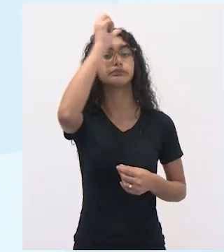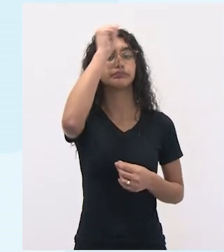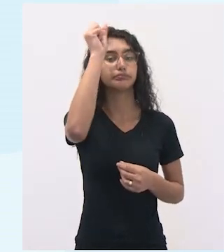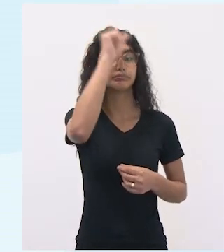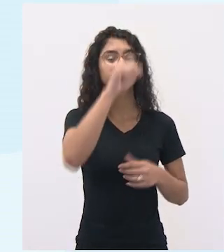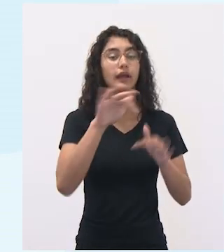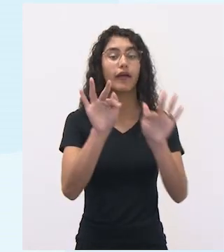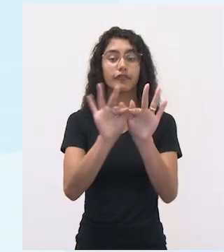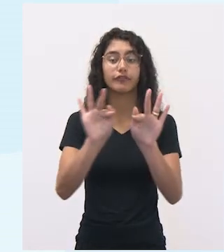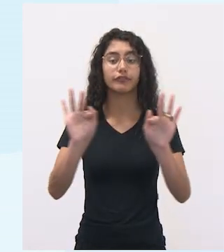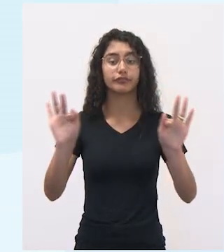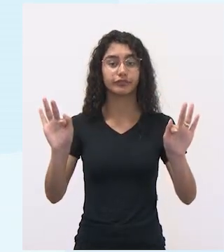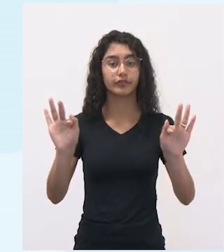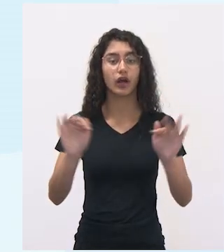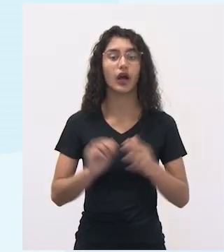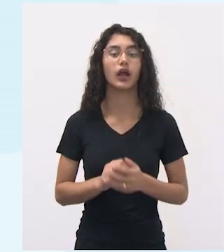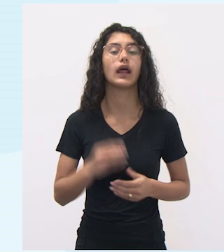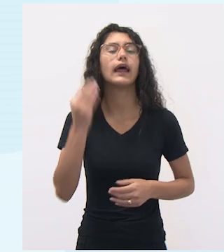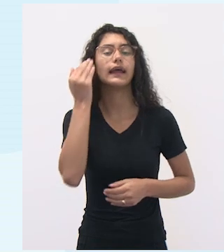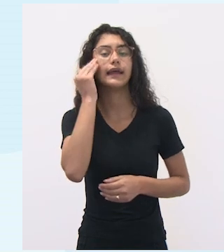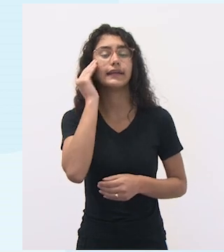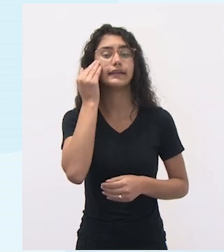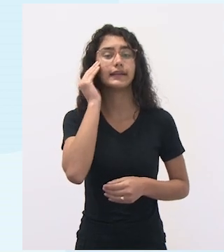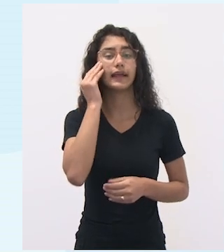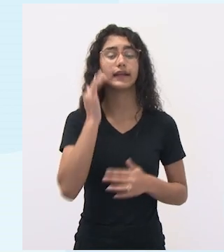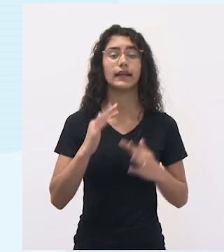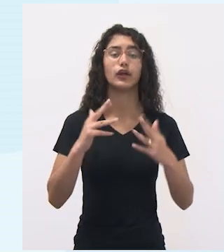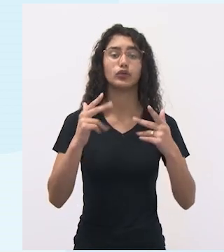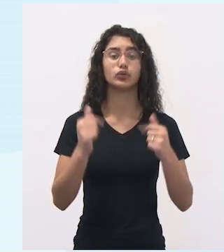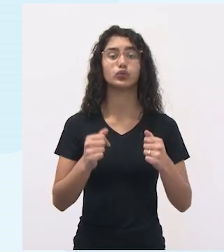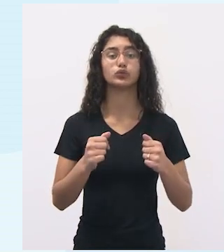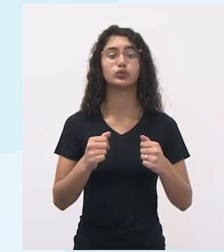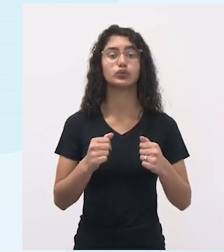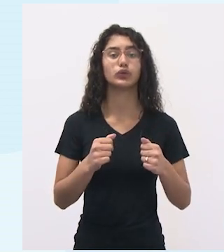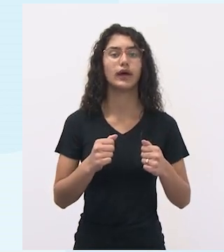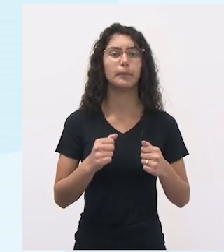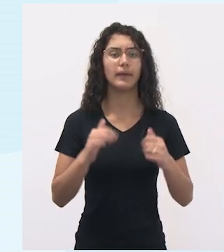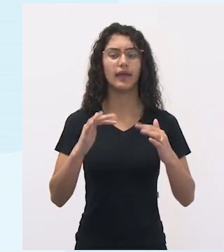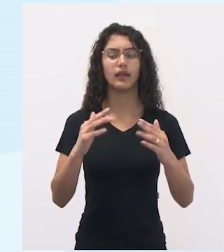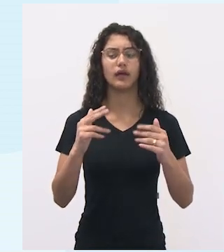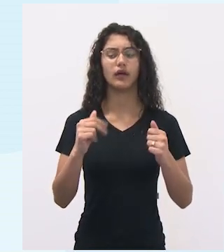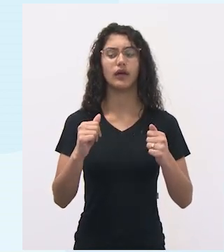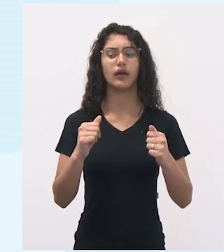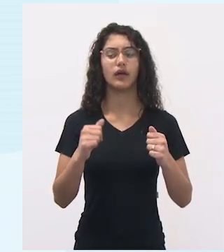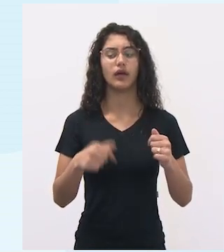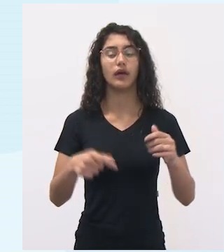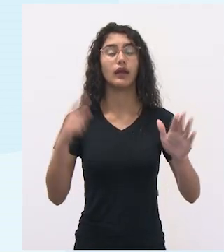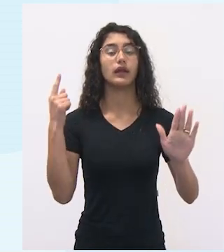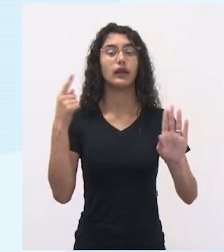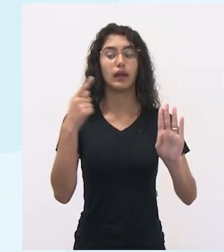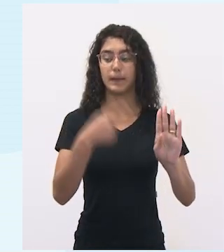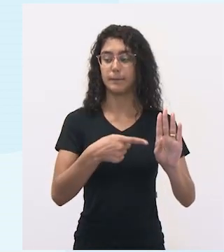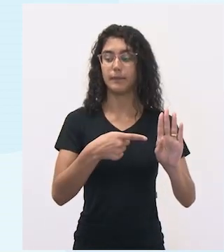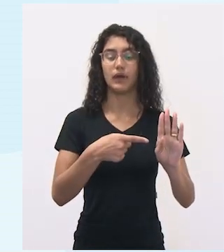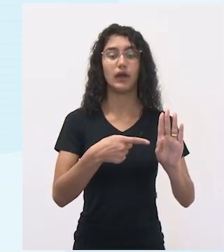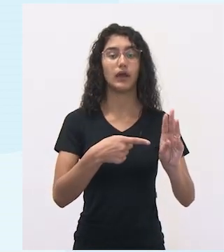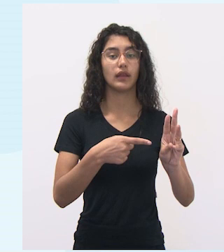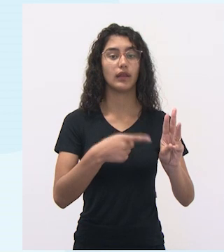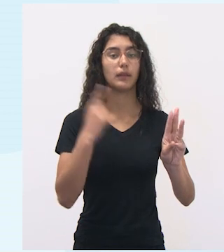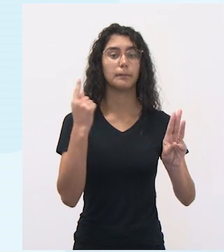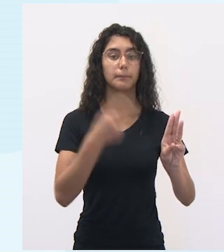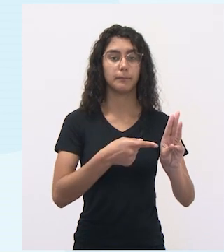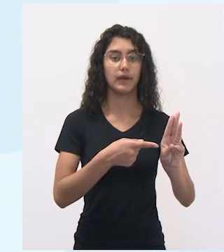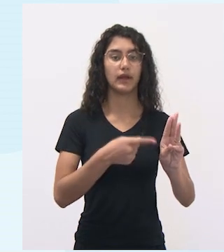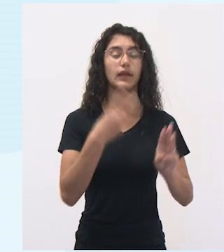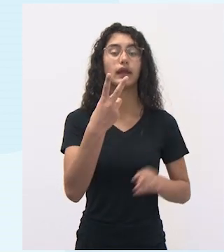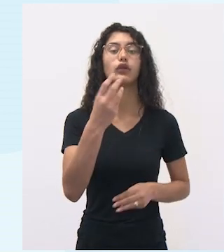todos aqueles indicadores de proficiência, qual é a meta que vocês têm para 2019, para 2020, é